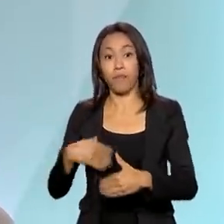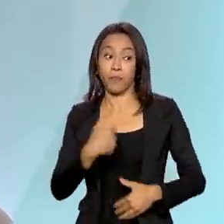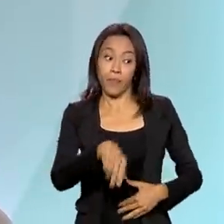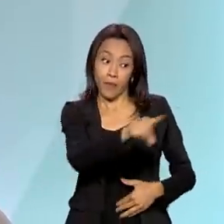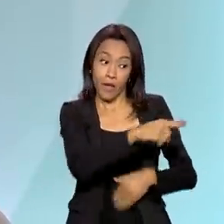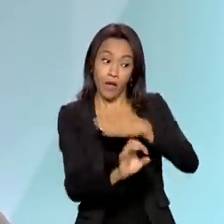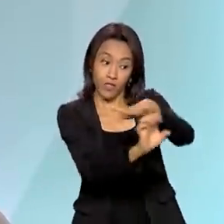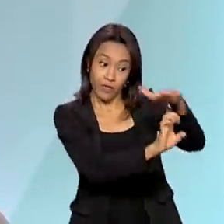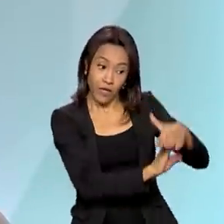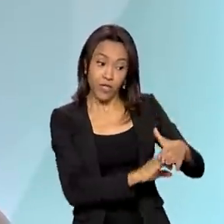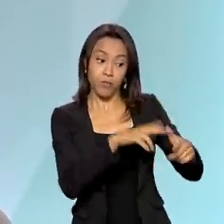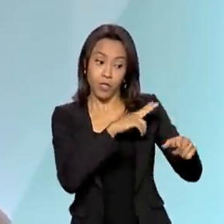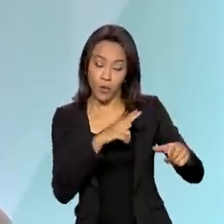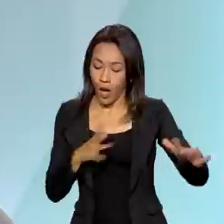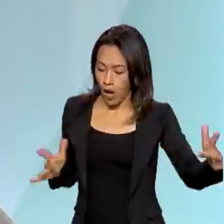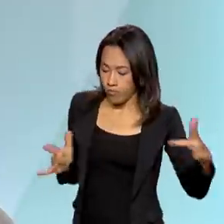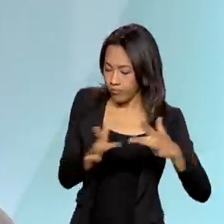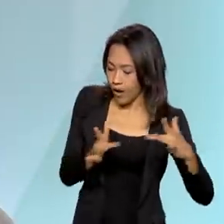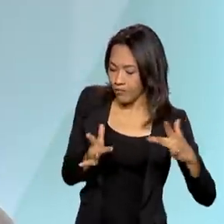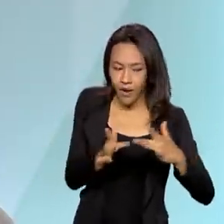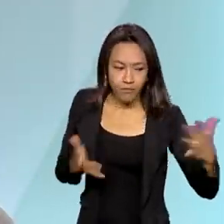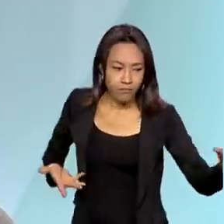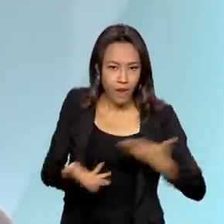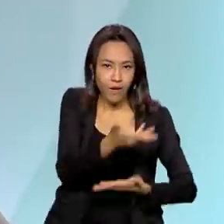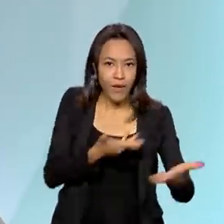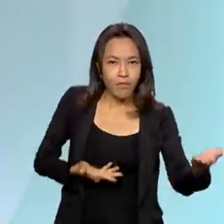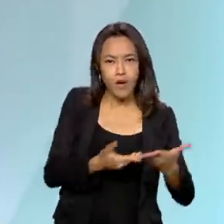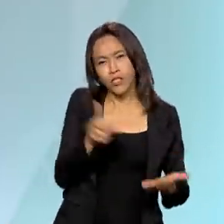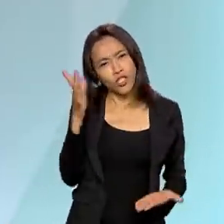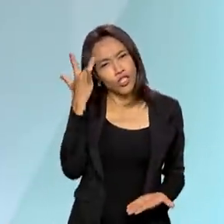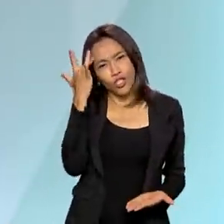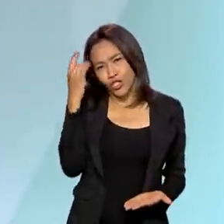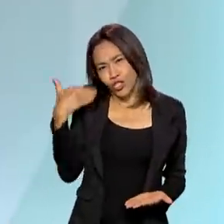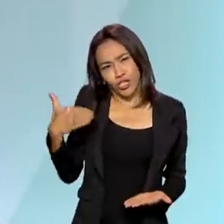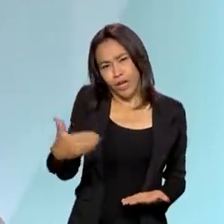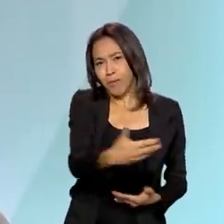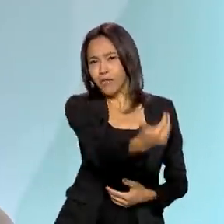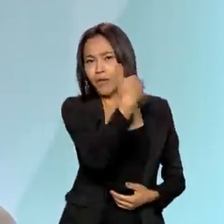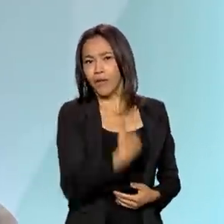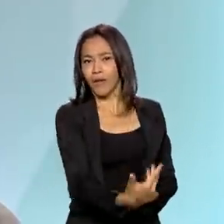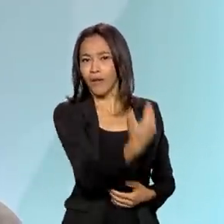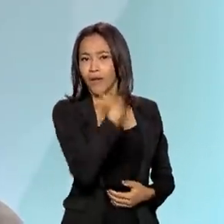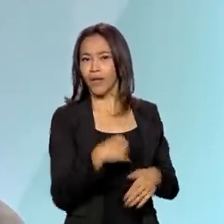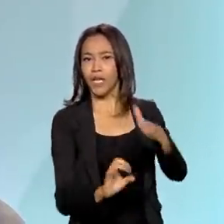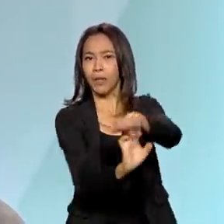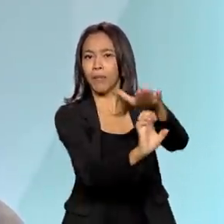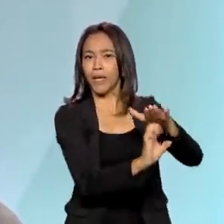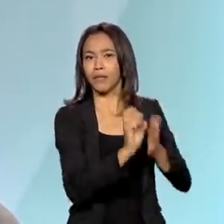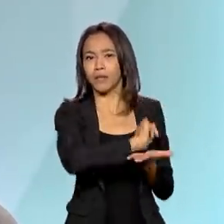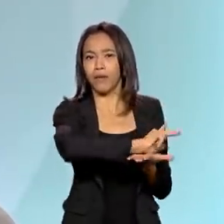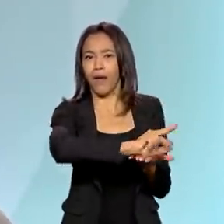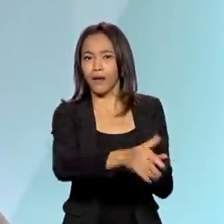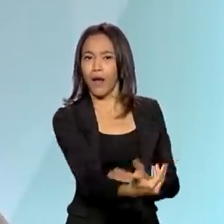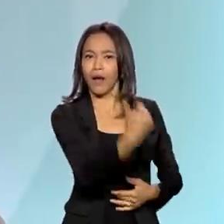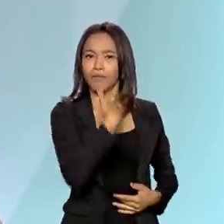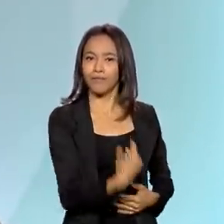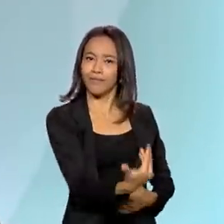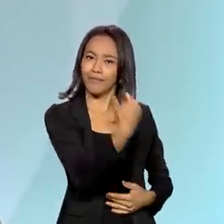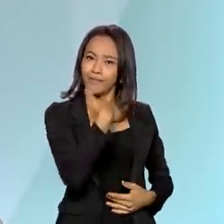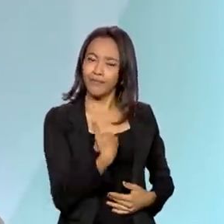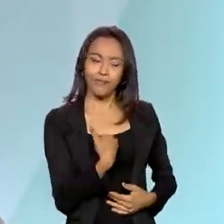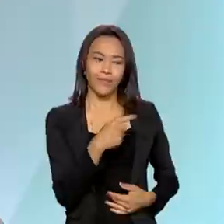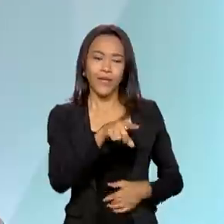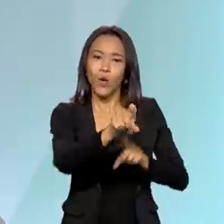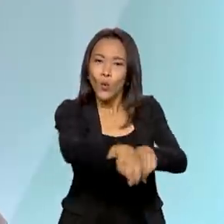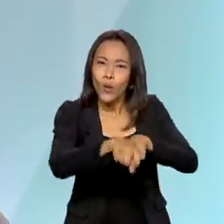Ministério do Meio Ambiente interagem diariamente. Eu recebo no Ministério do Meio Ambiente vários empresários, vários